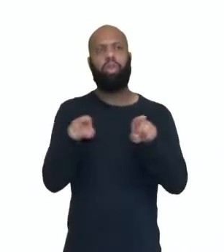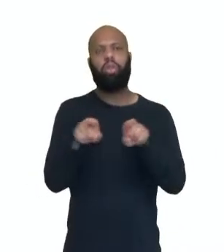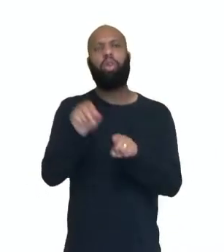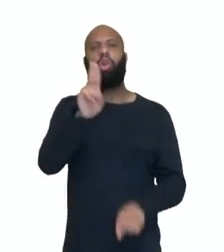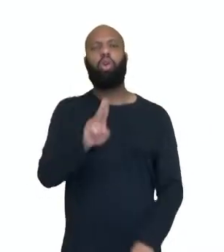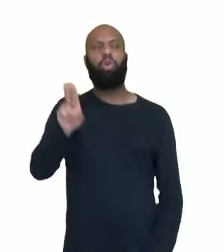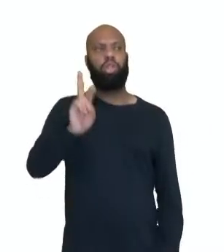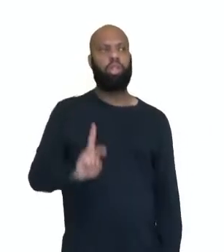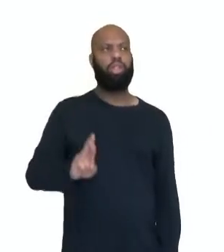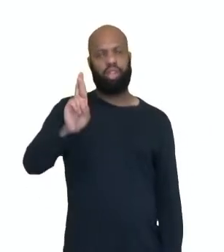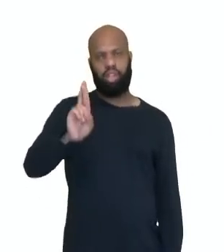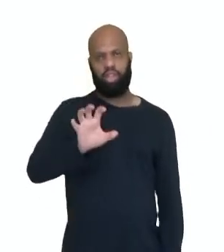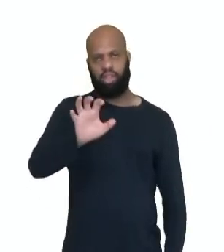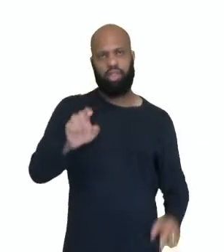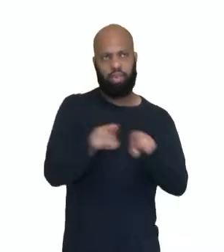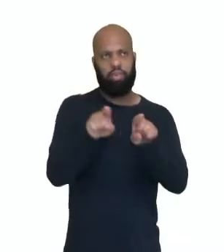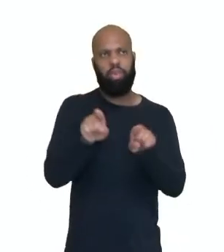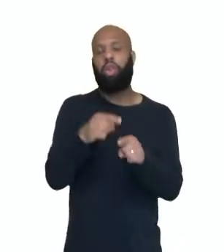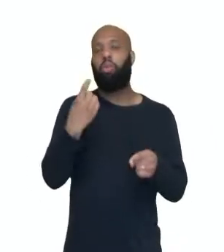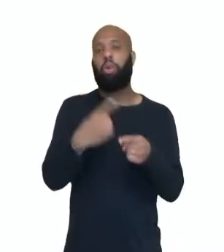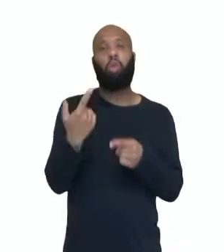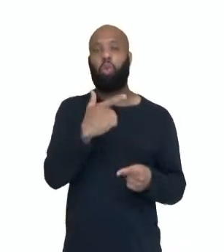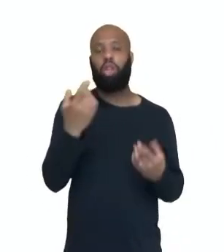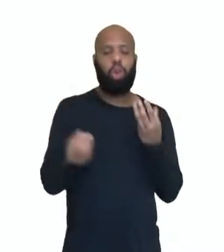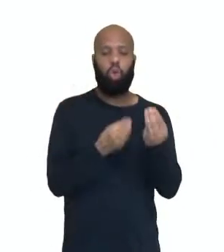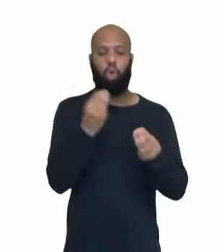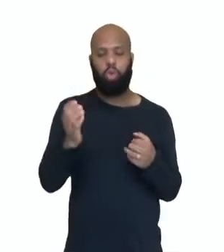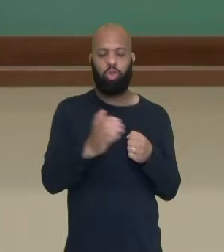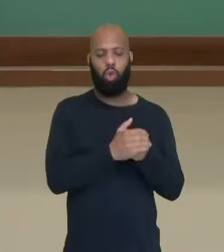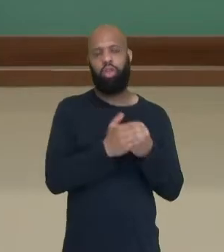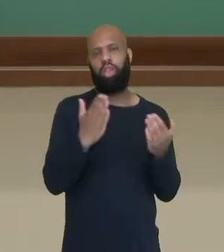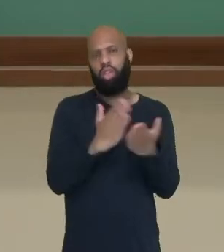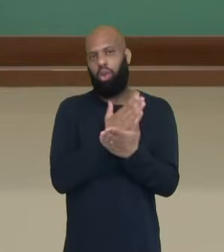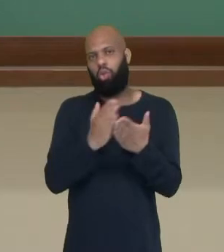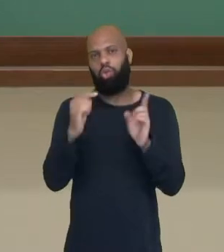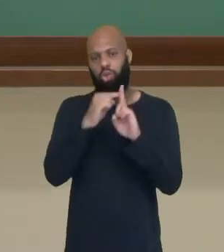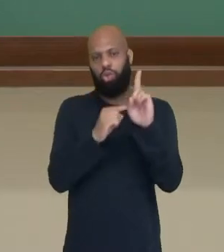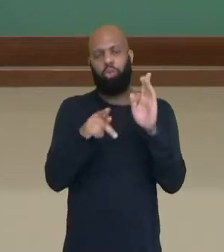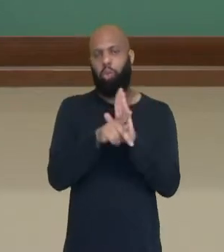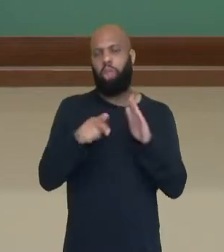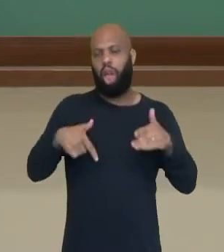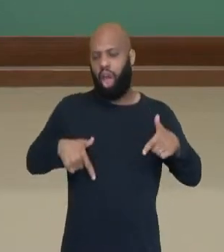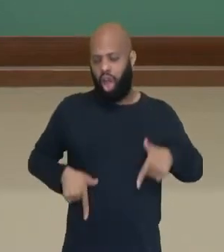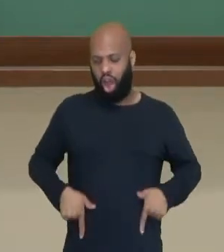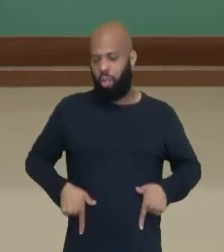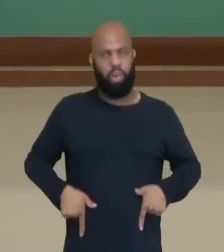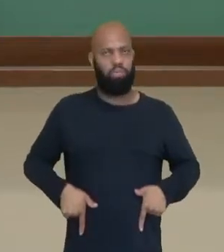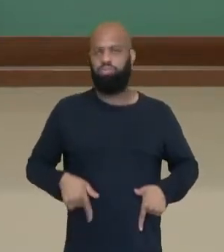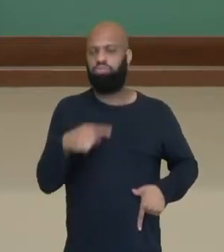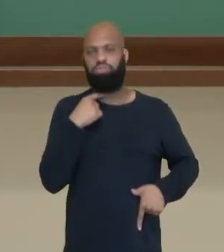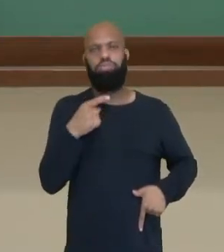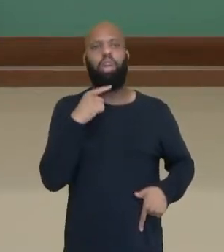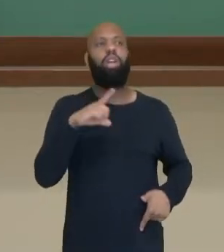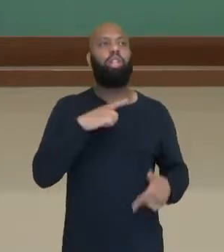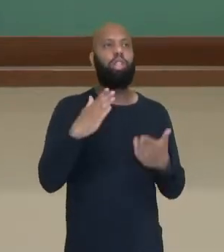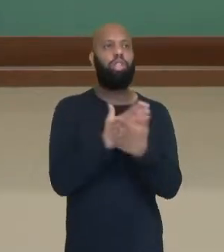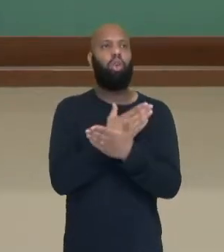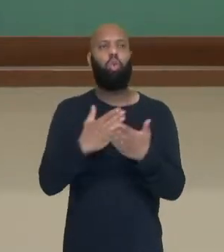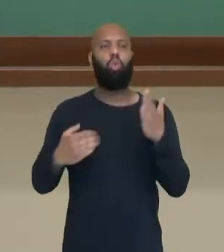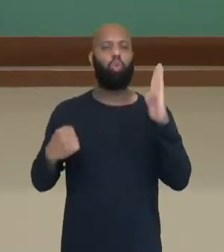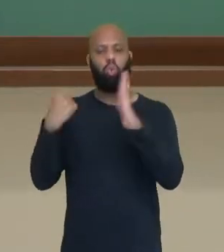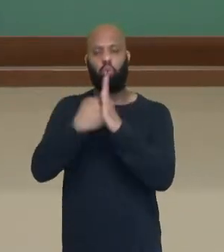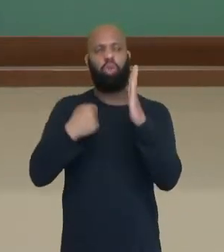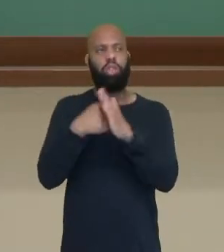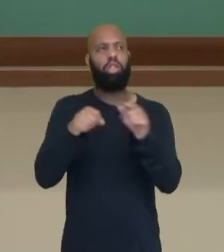para representar isso, que não teria ali como esconder, por exemplo, uma arma nesse mawashi. Em alguns golpes, inclusive,